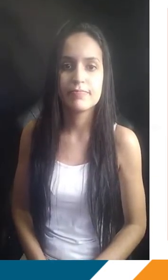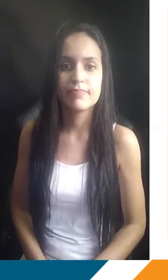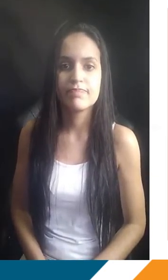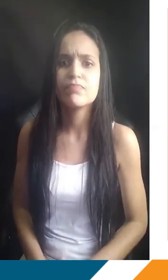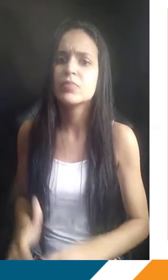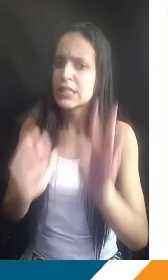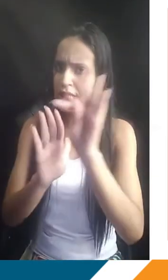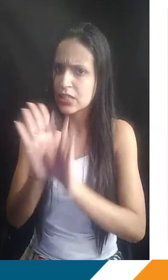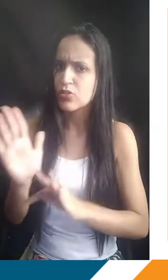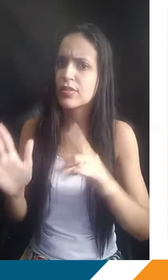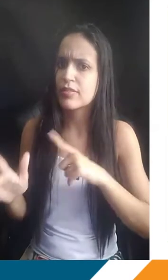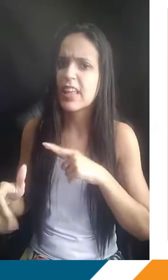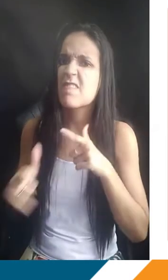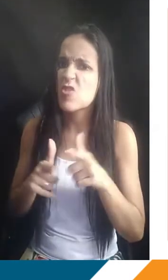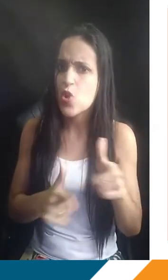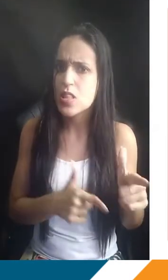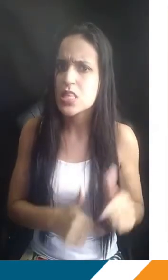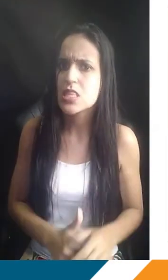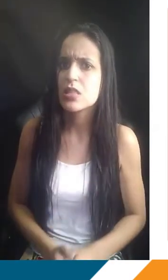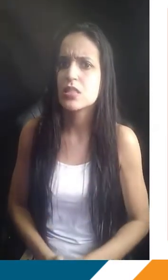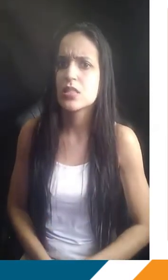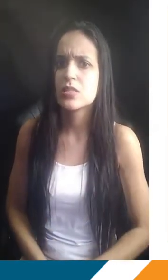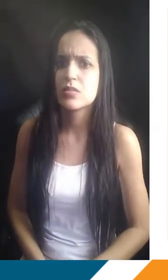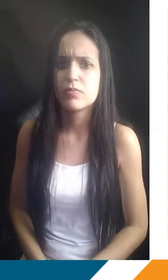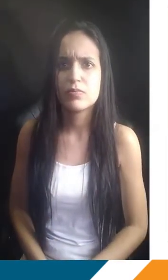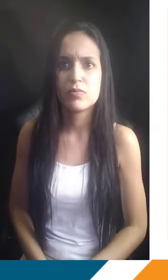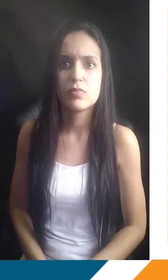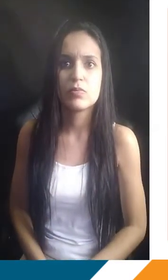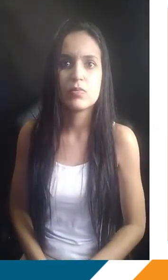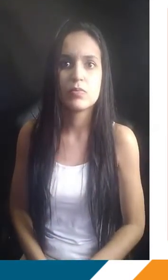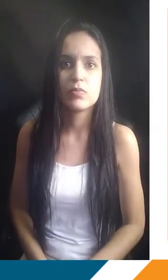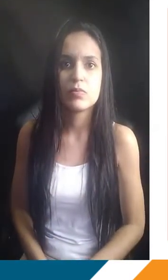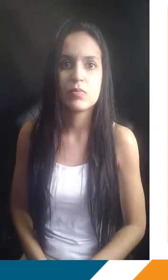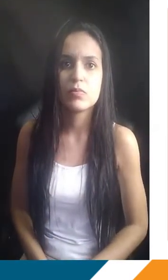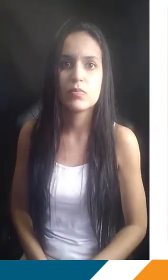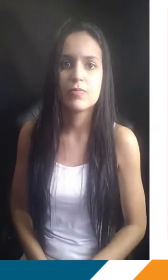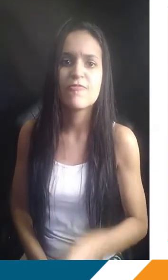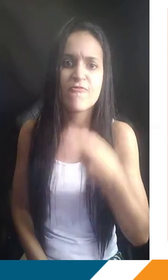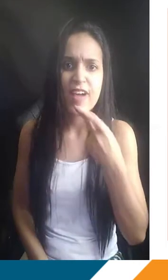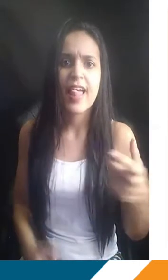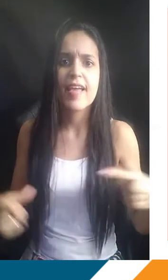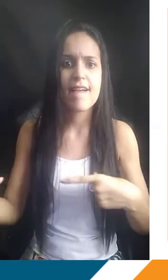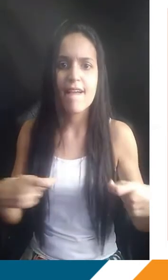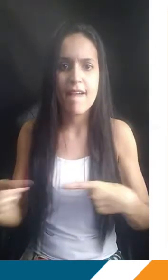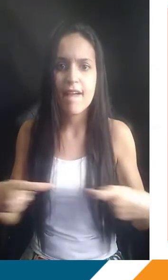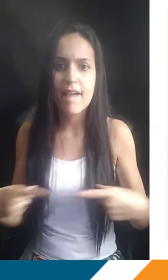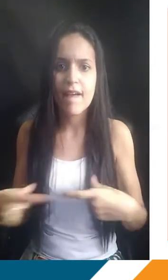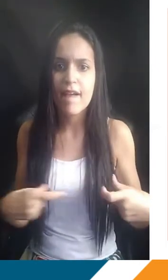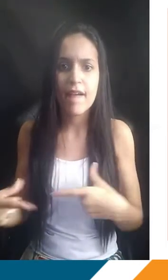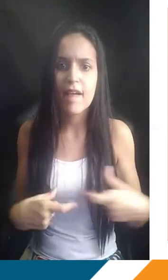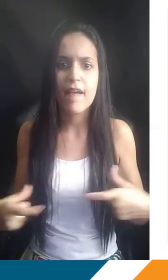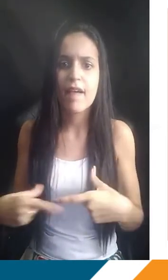marcado pelas intervenções militares, pela a guerra contra a máfia, contra o tráfico, e